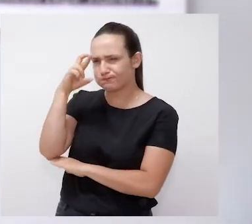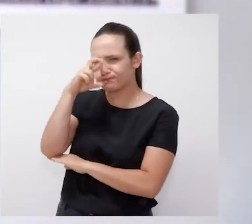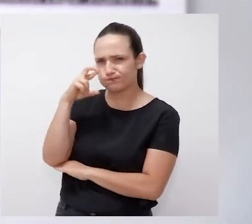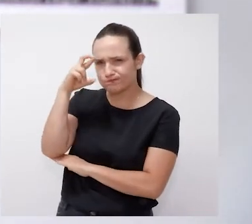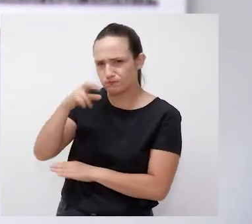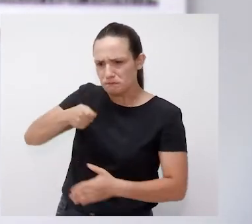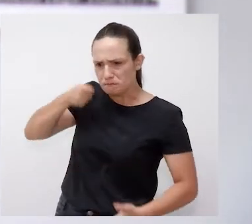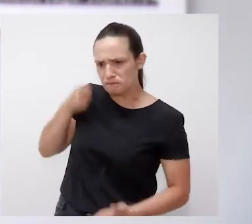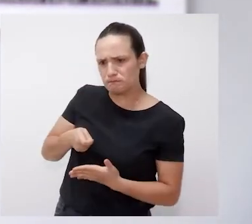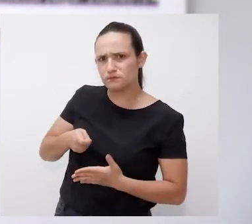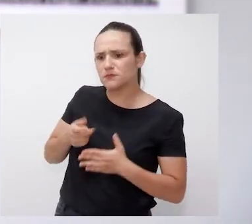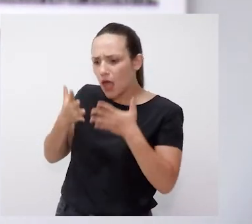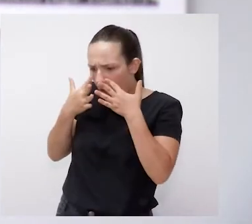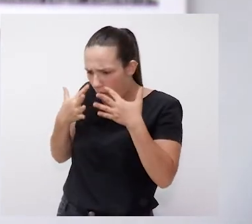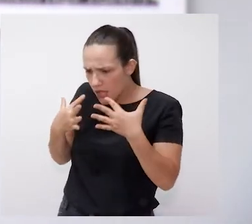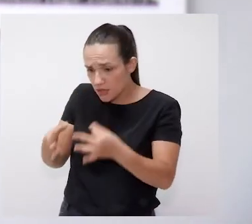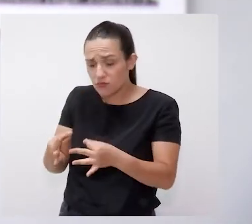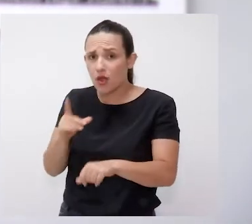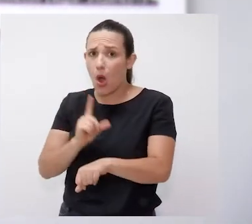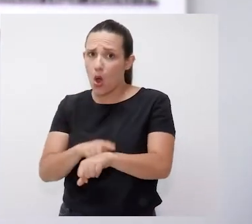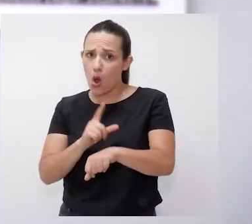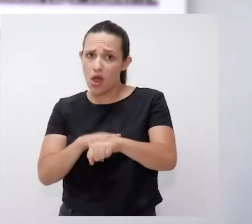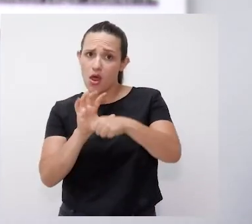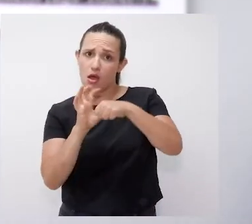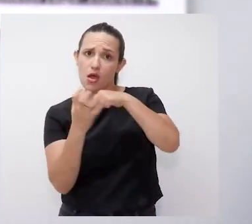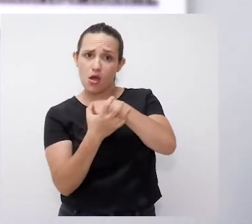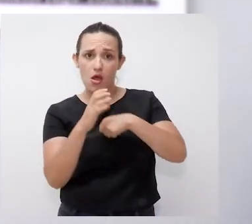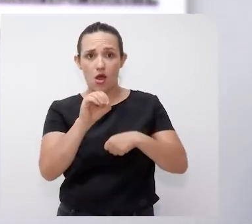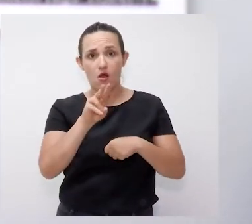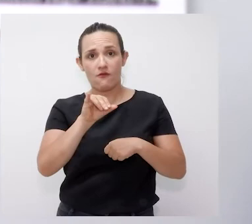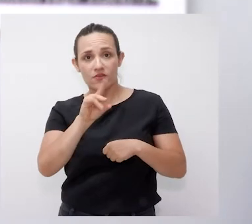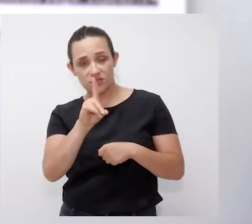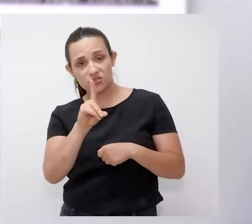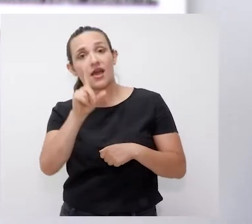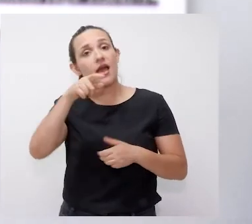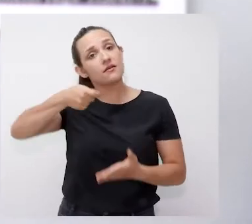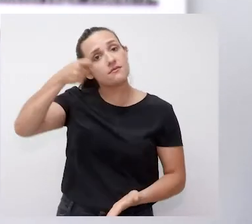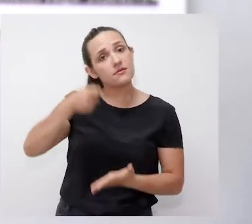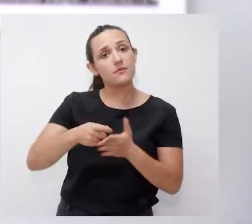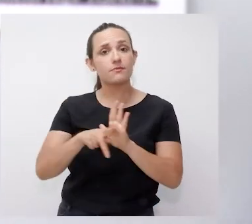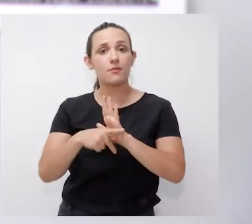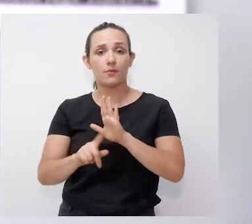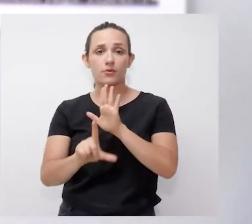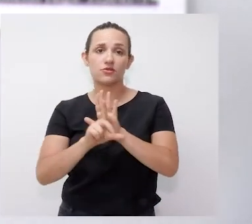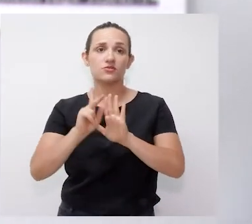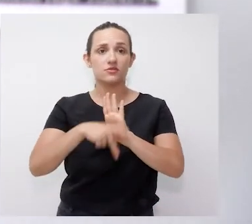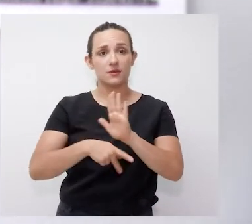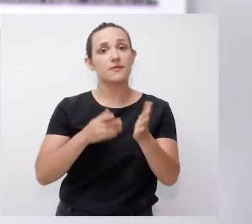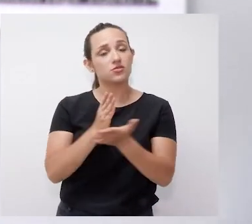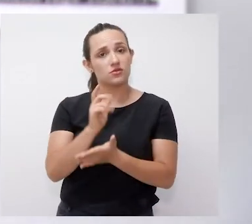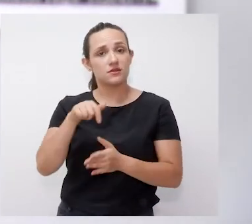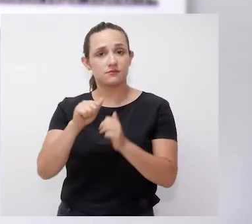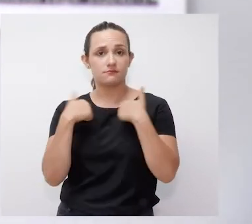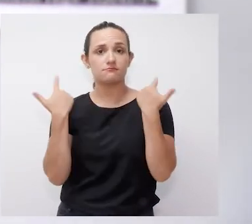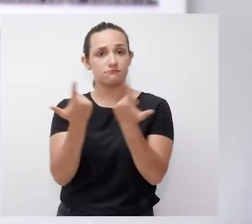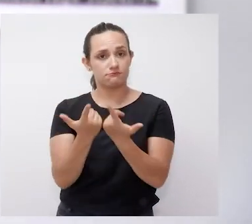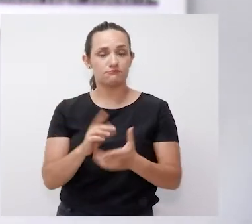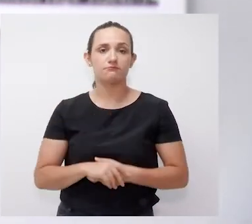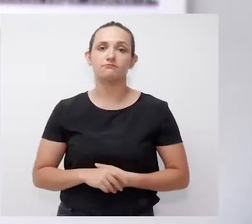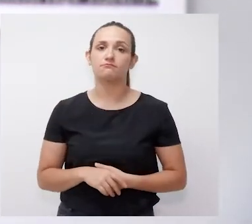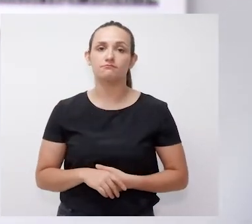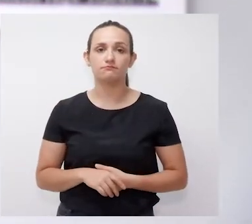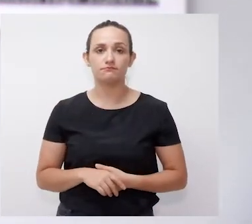ser fiscalizadas com ainda mais atenção durante o período de pandemia. A determinação veio de projeto de